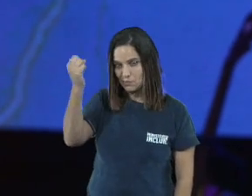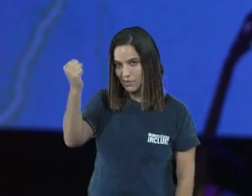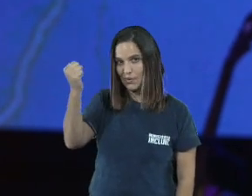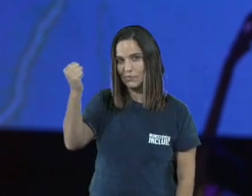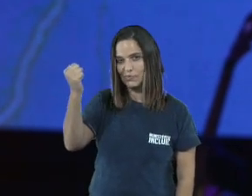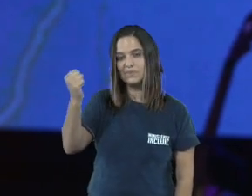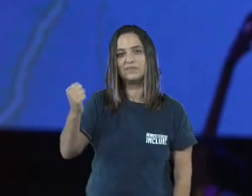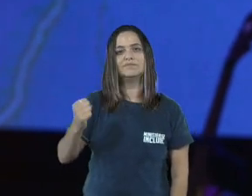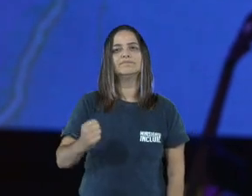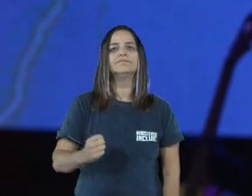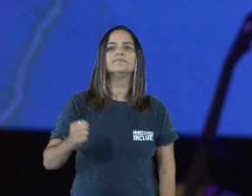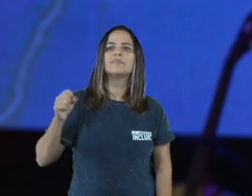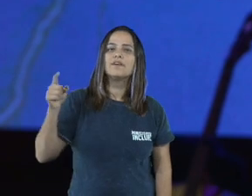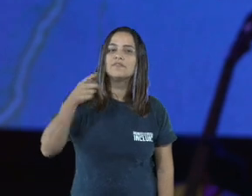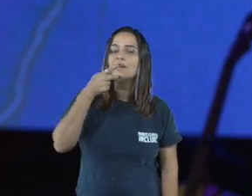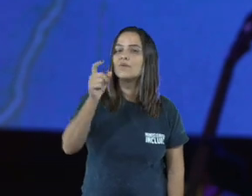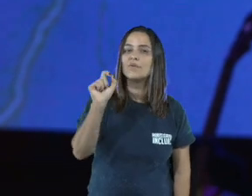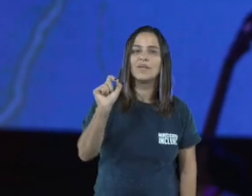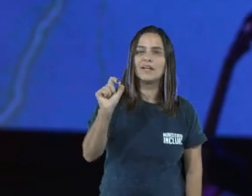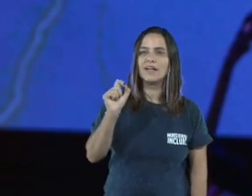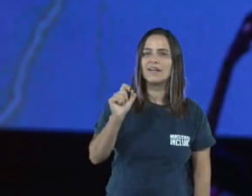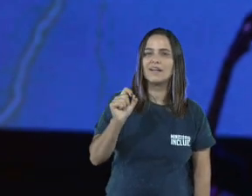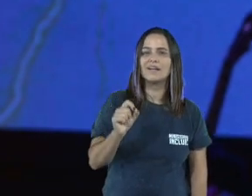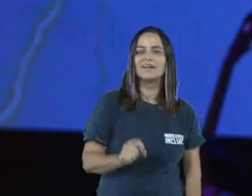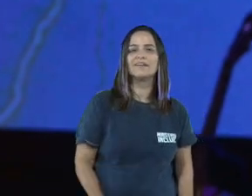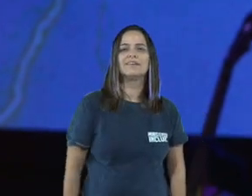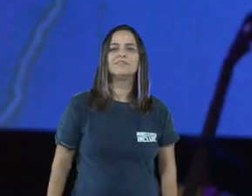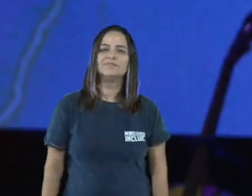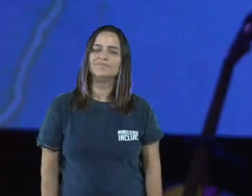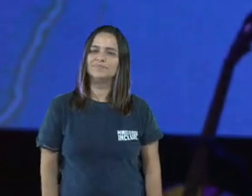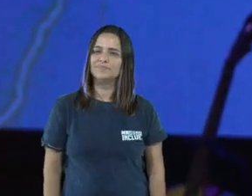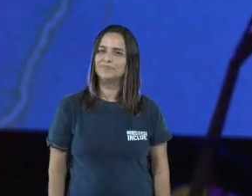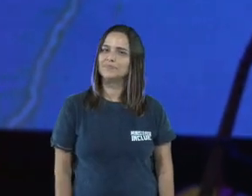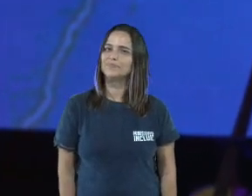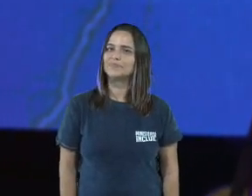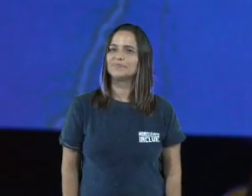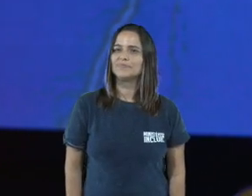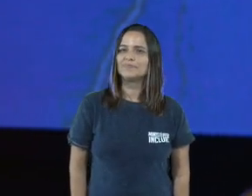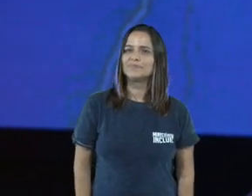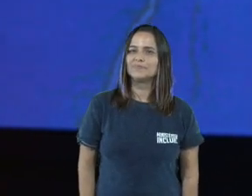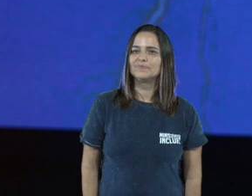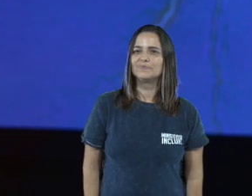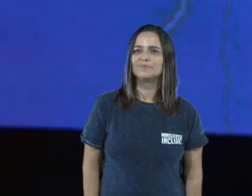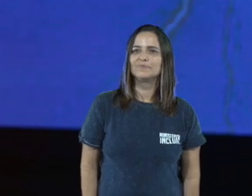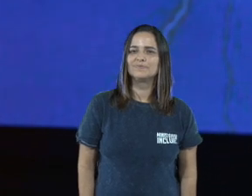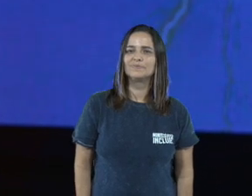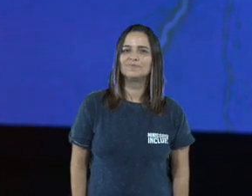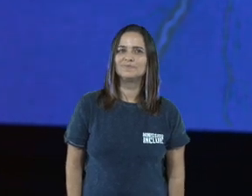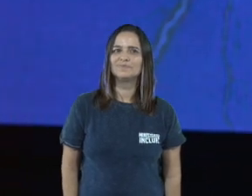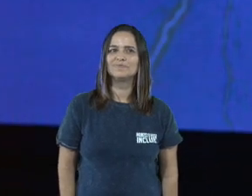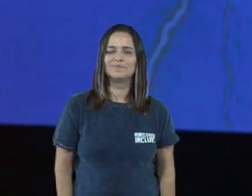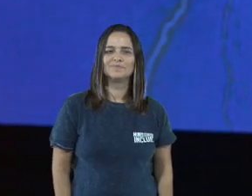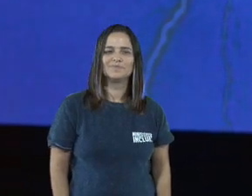buscares ele se deixar achar por ti é mas se tu rejeitares tu não